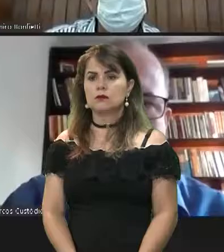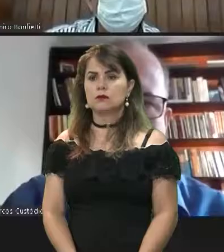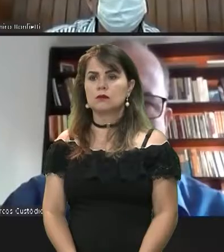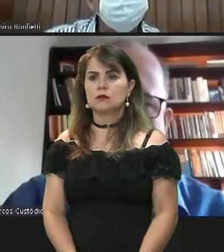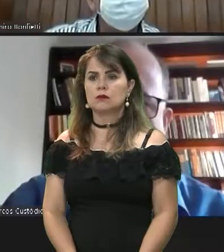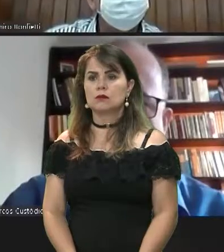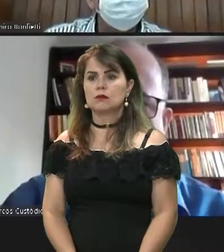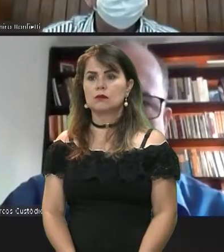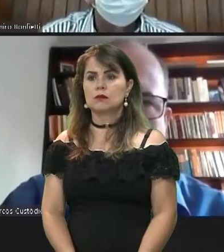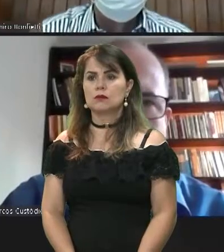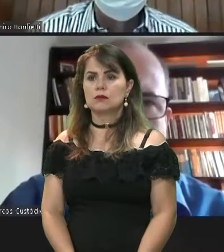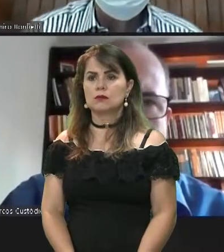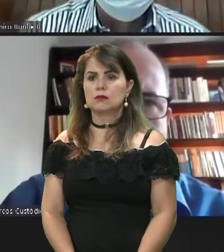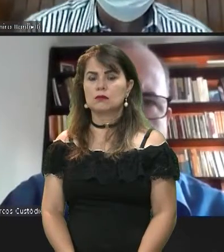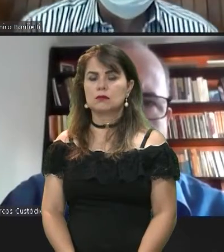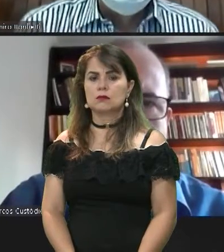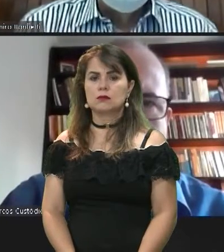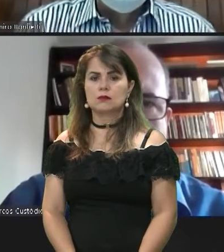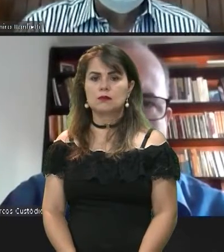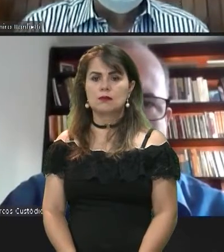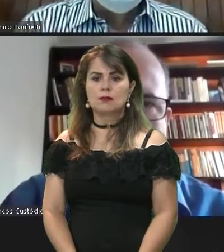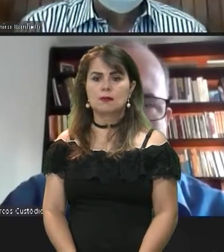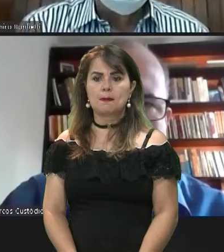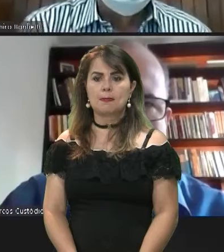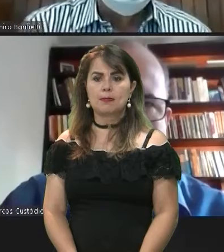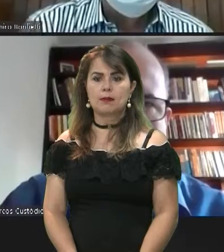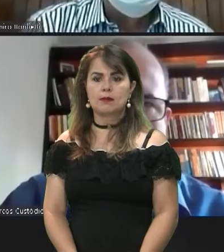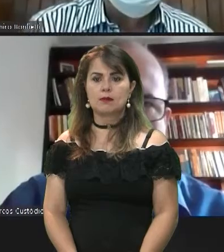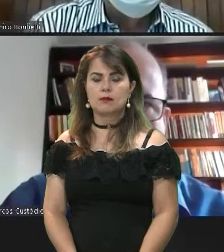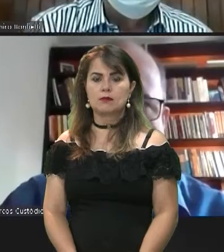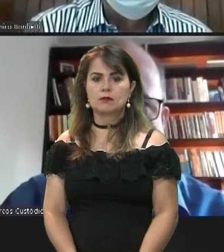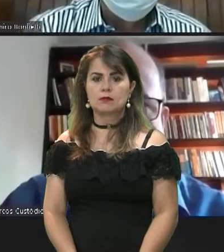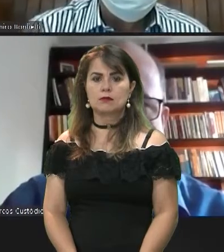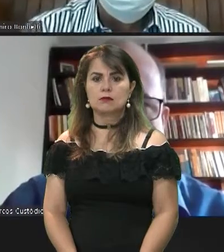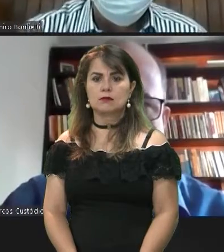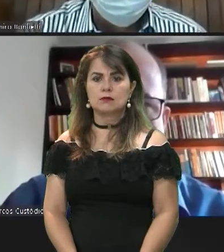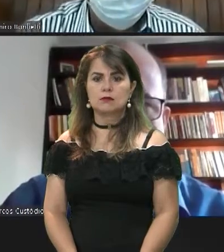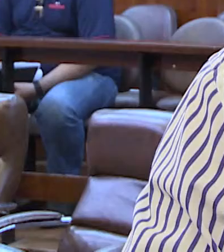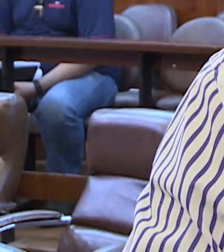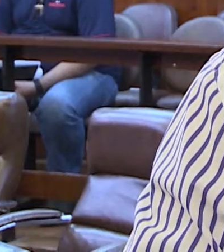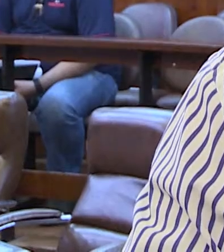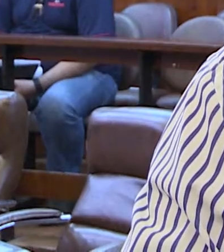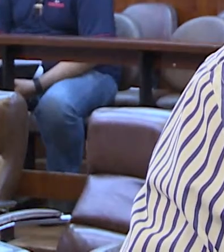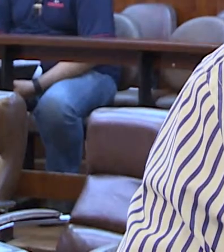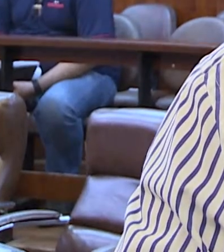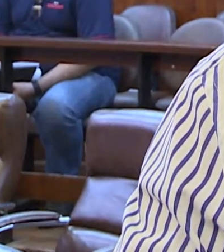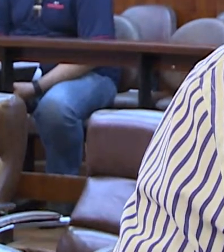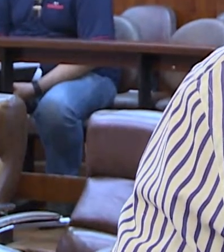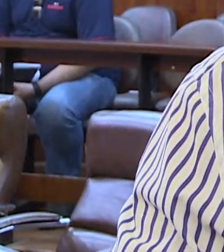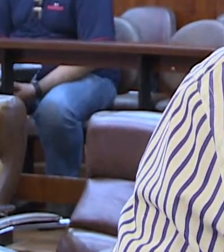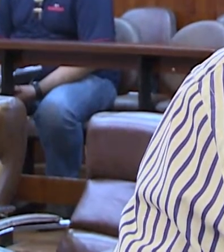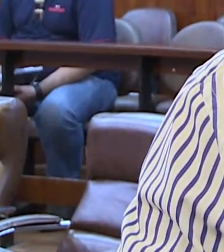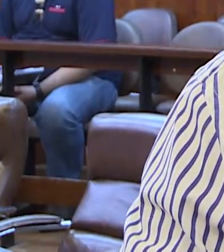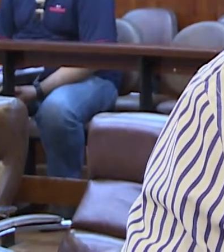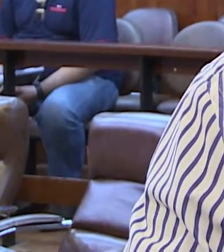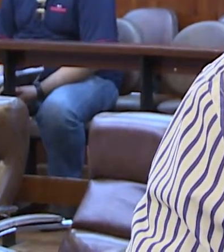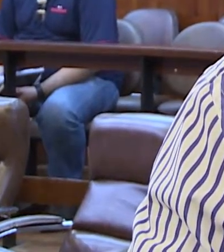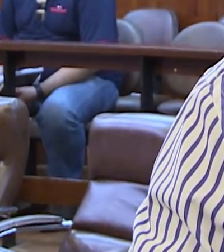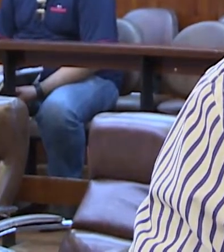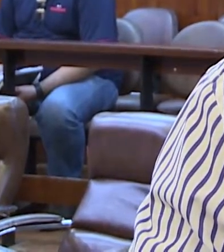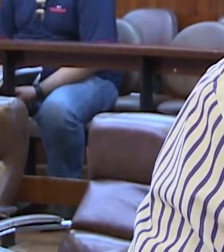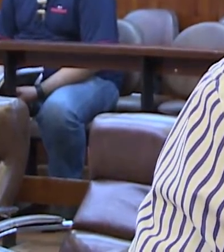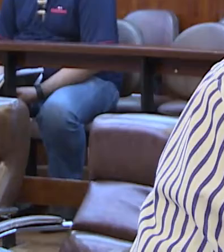para 2021 é de cautela e retomada da economia por conta da pandemia do coronavírus que nós precisamos que